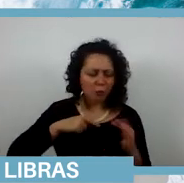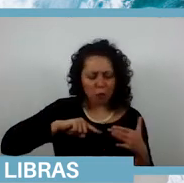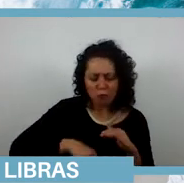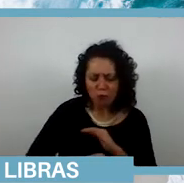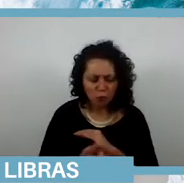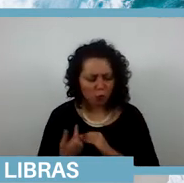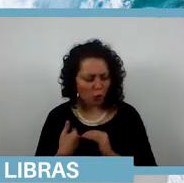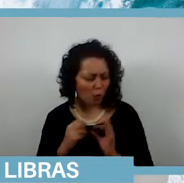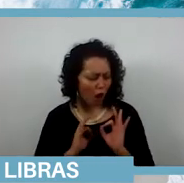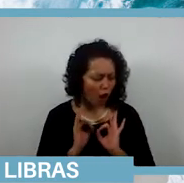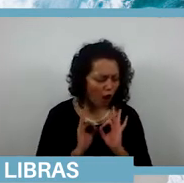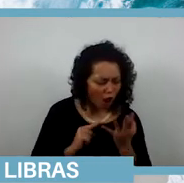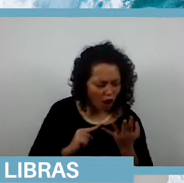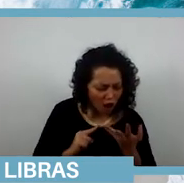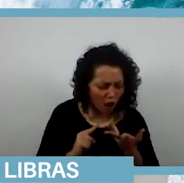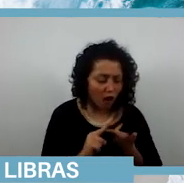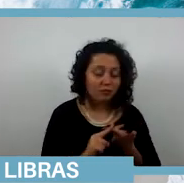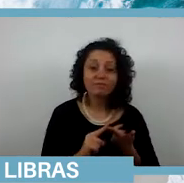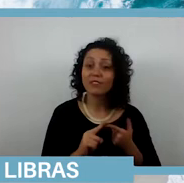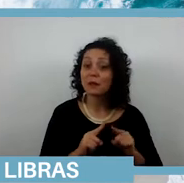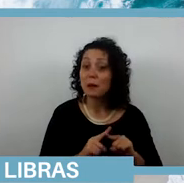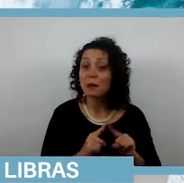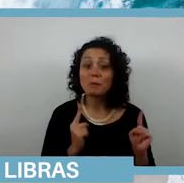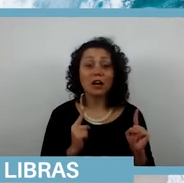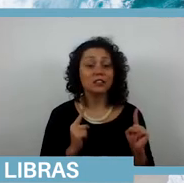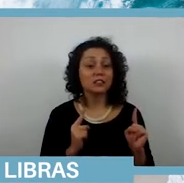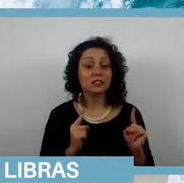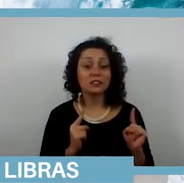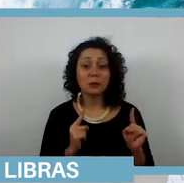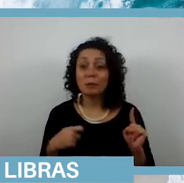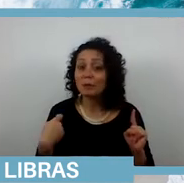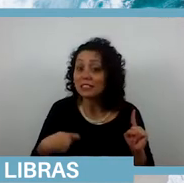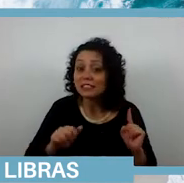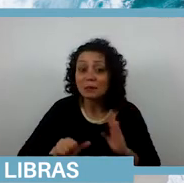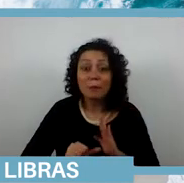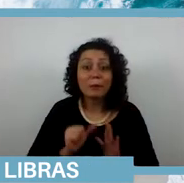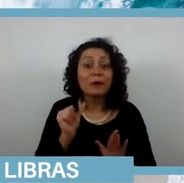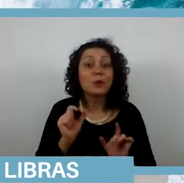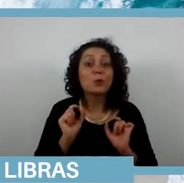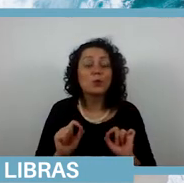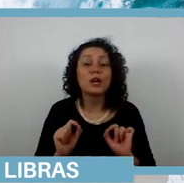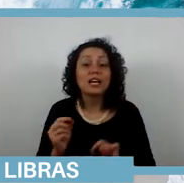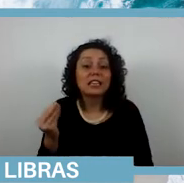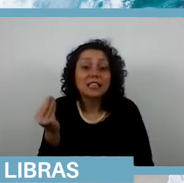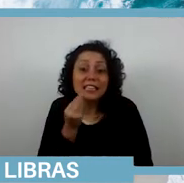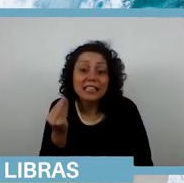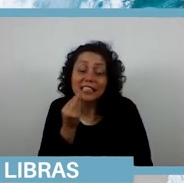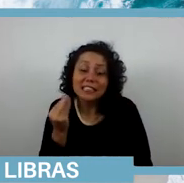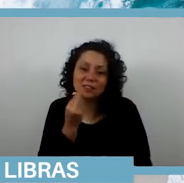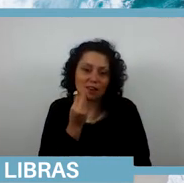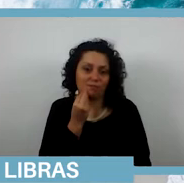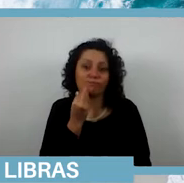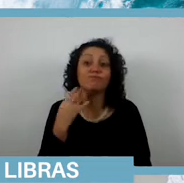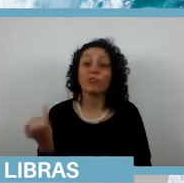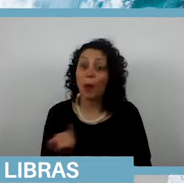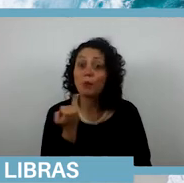é nada vai começar a funcionar antes da gente testar então testar uma coisa muito presente também